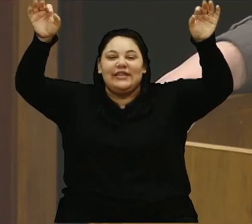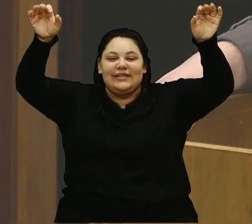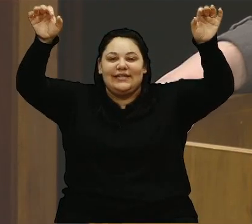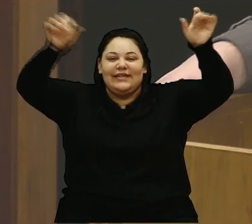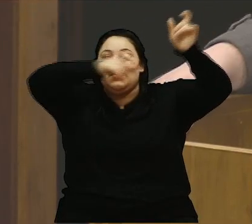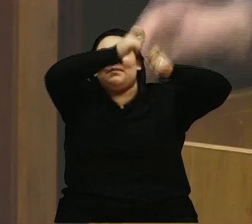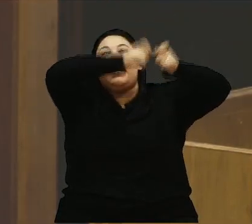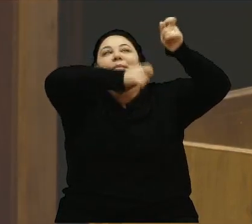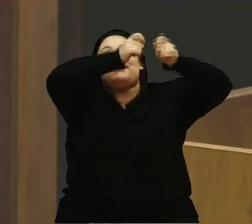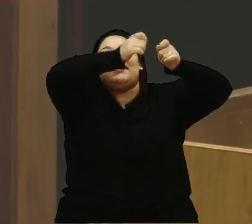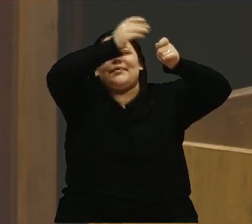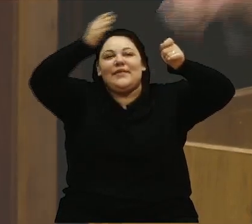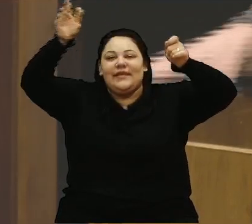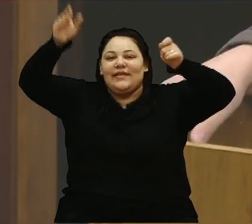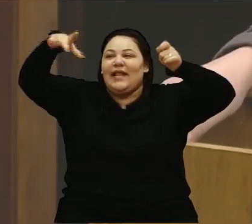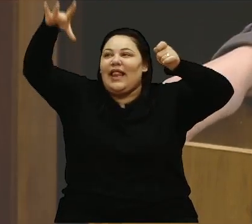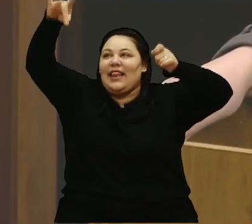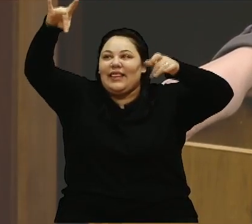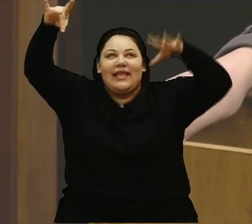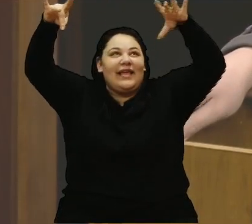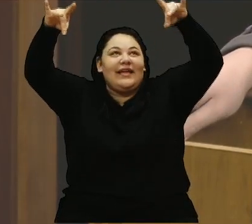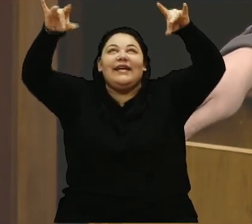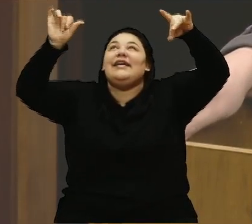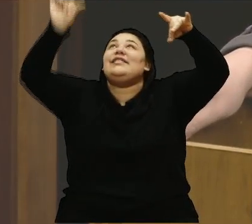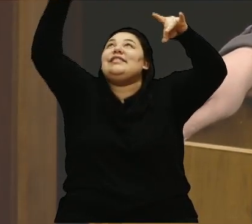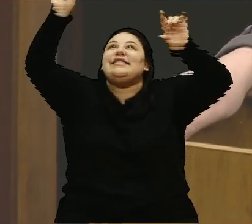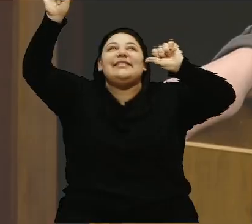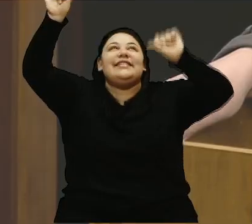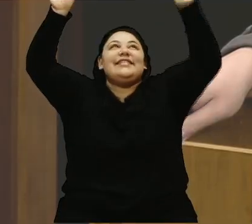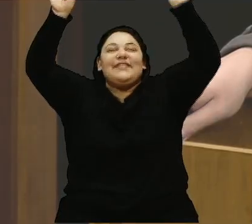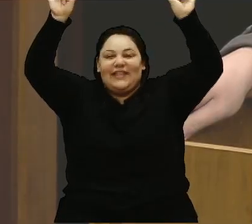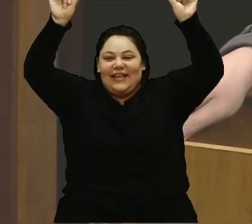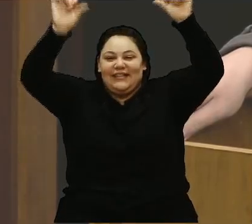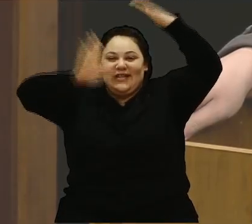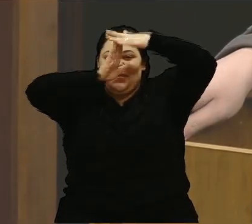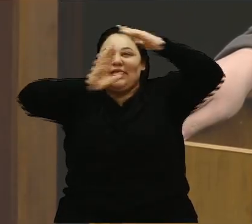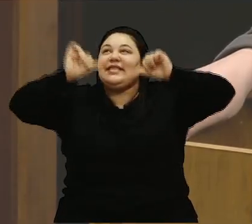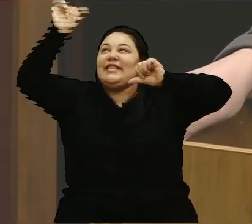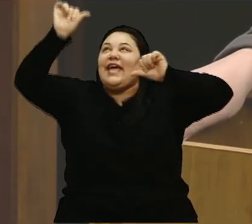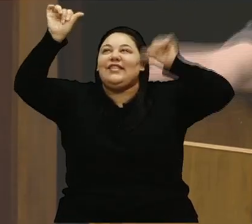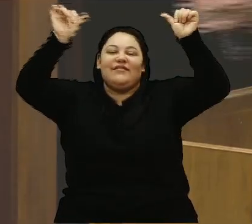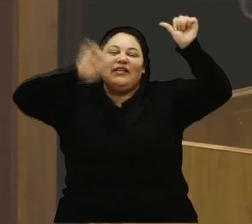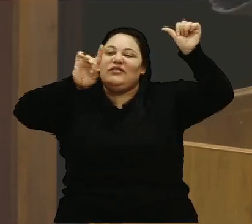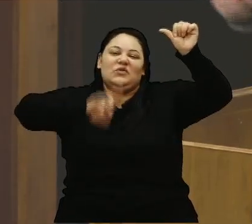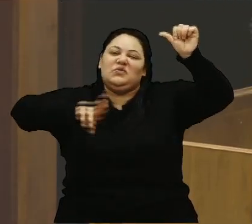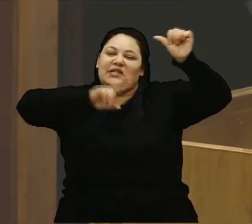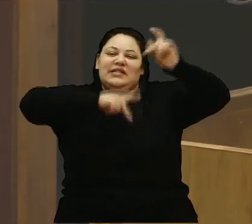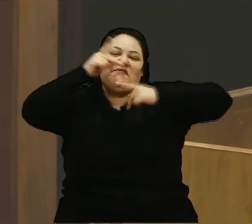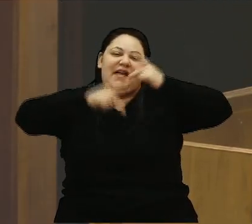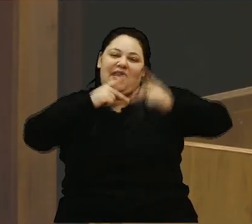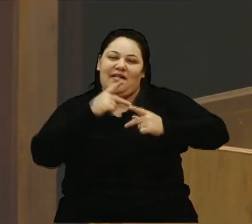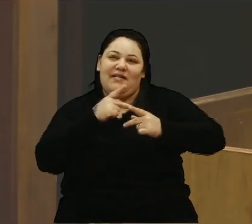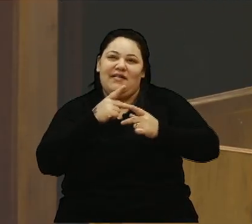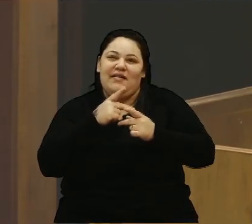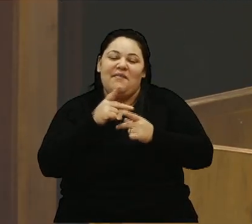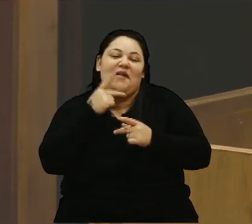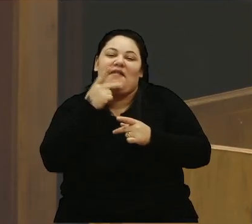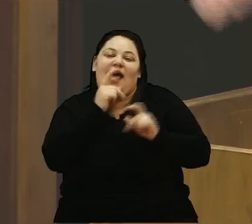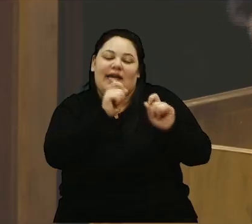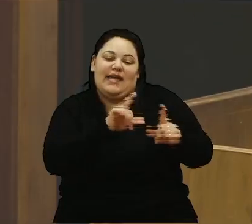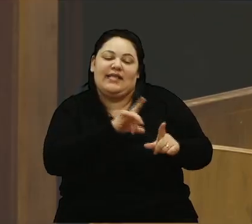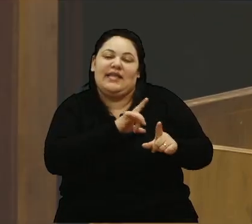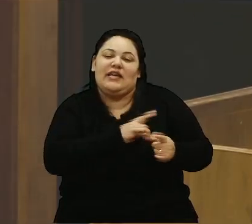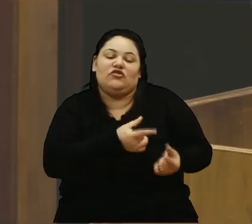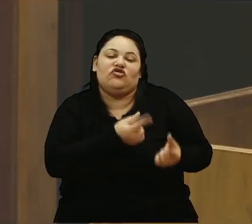canela, presa com 4 percevejos no teto. Só que eu não uso esse discurso para vir aqui dizer que quem tem condições de ter